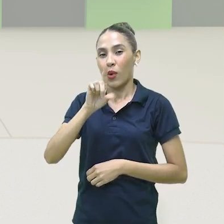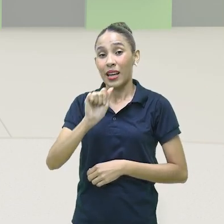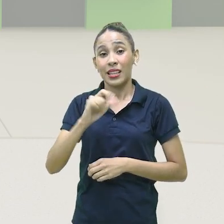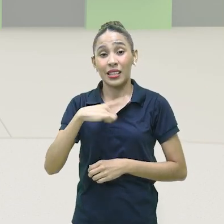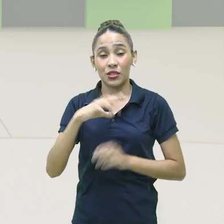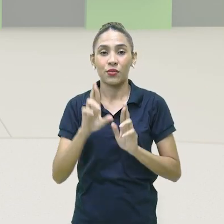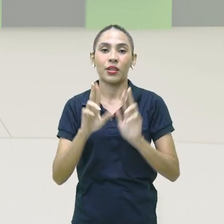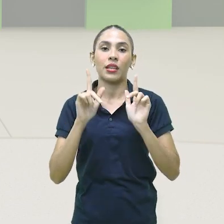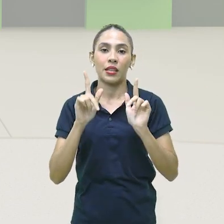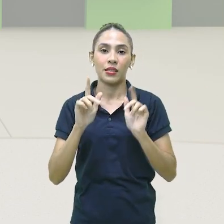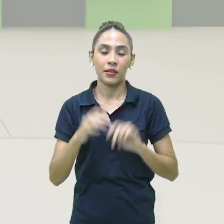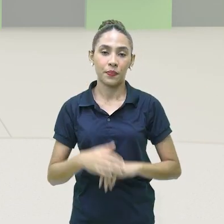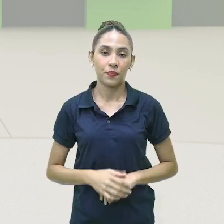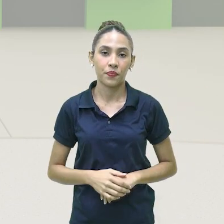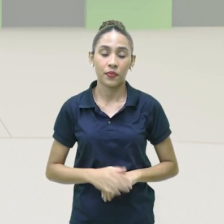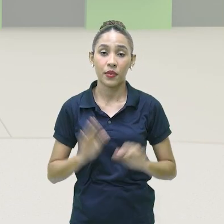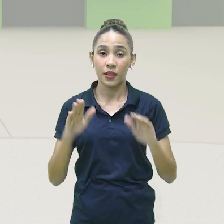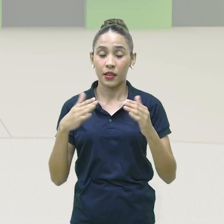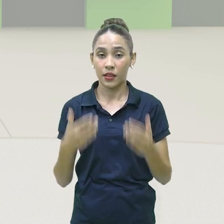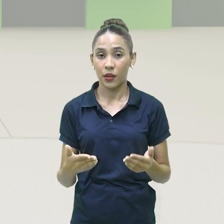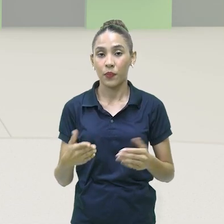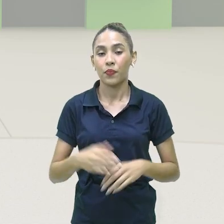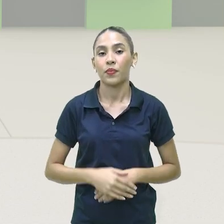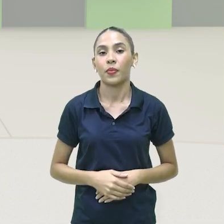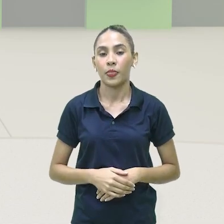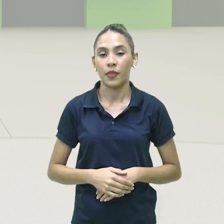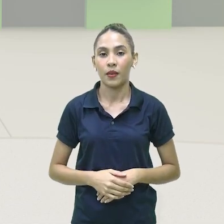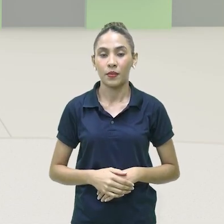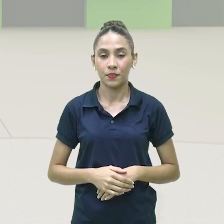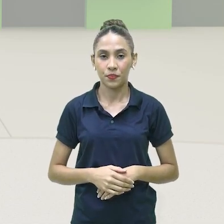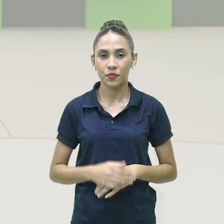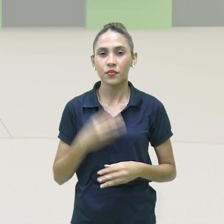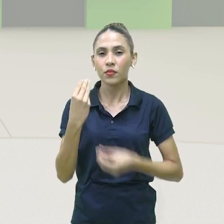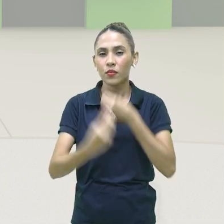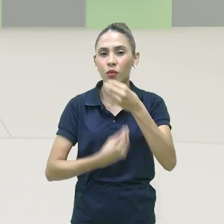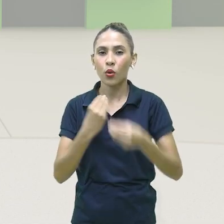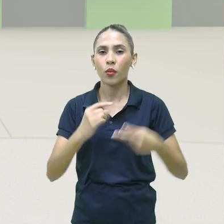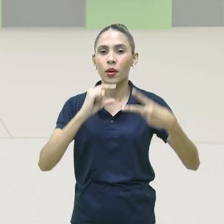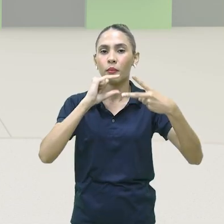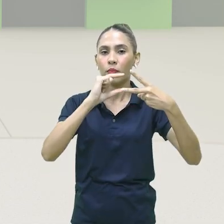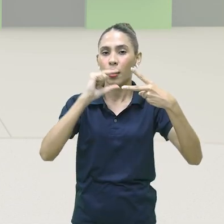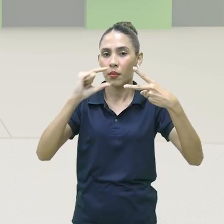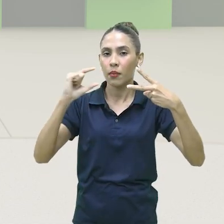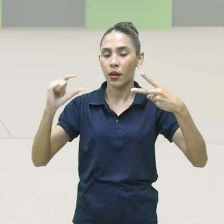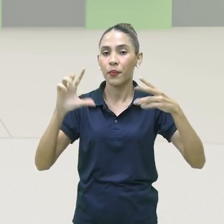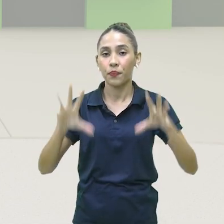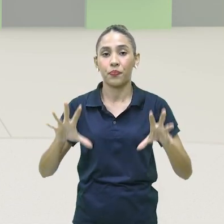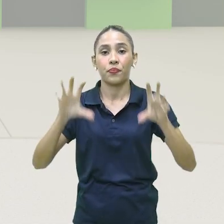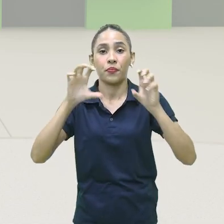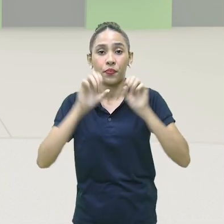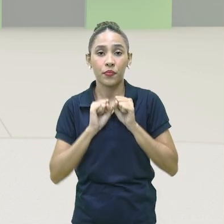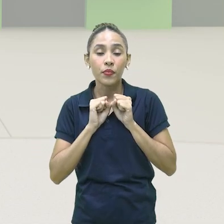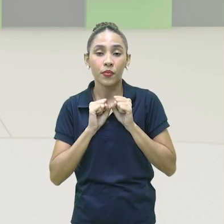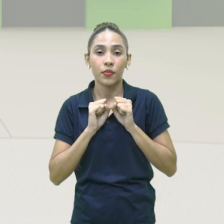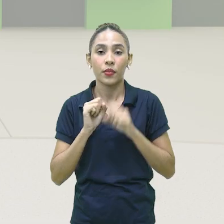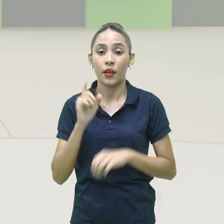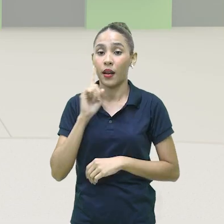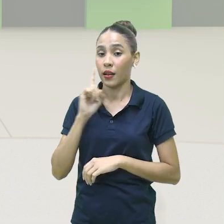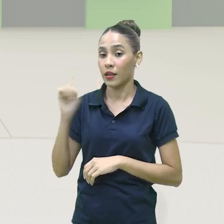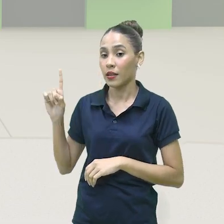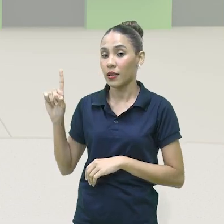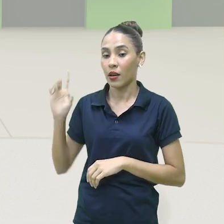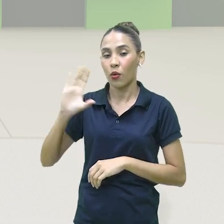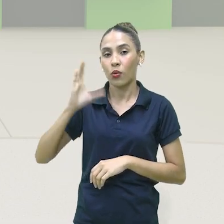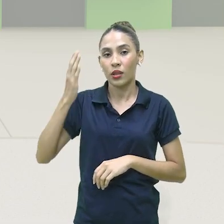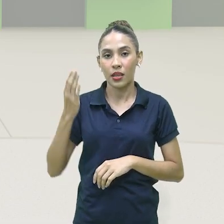Então, ainda respondendo à pergunta de como os genes são herdados, esses indivíduos aqui